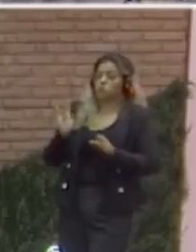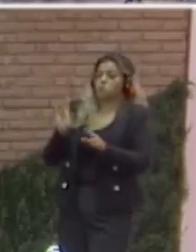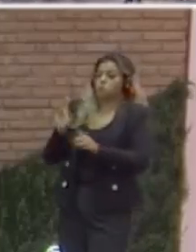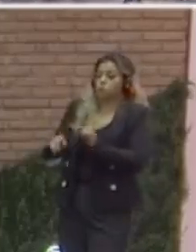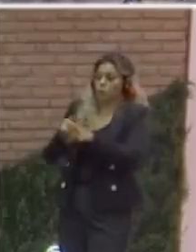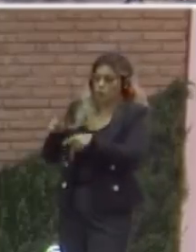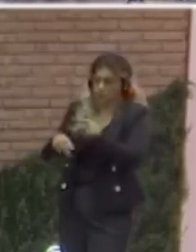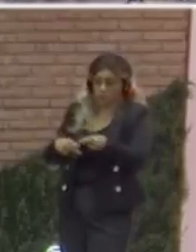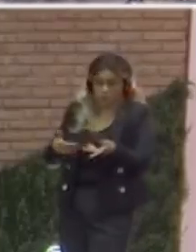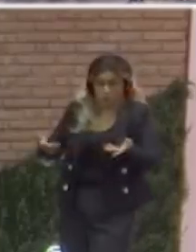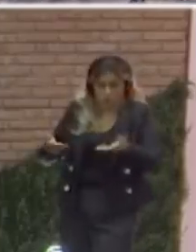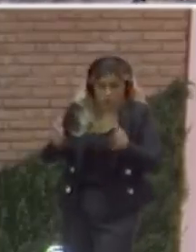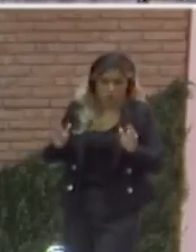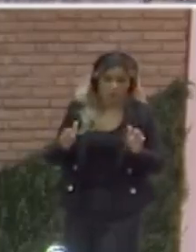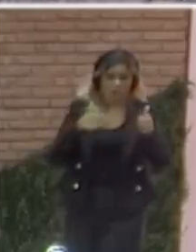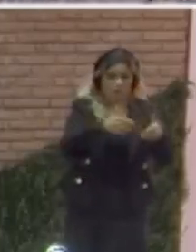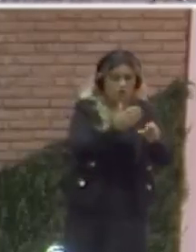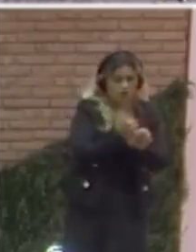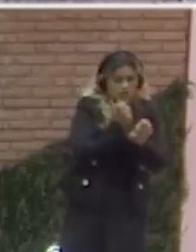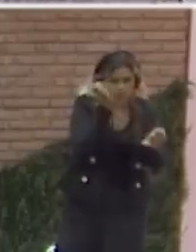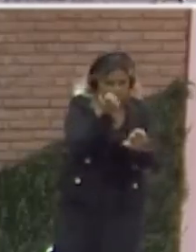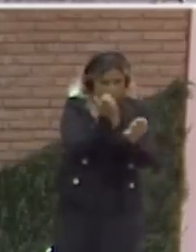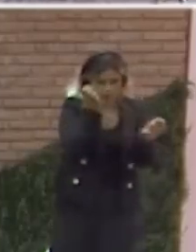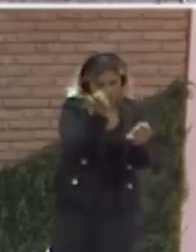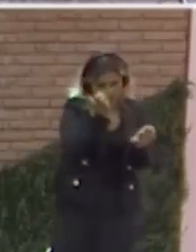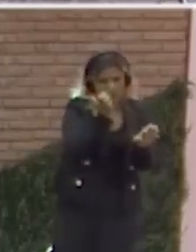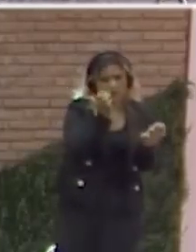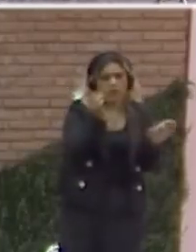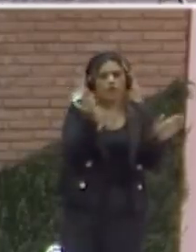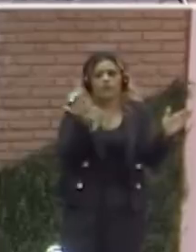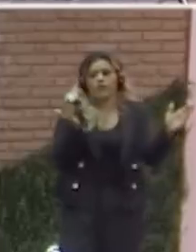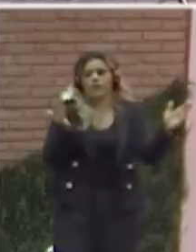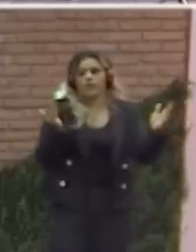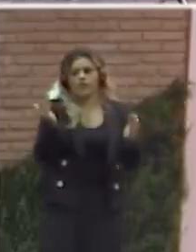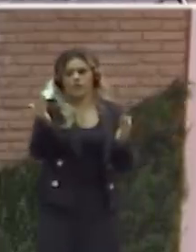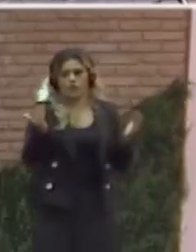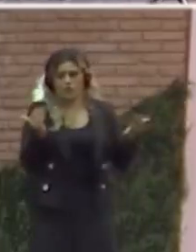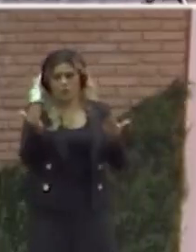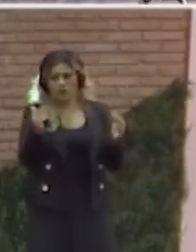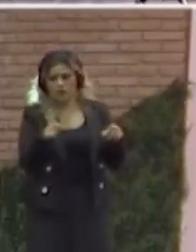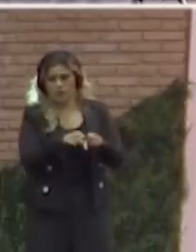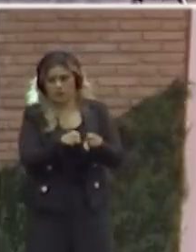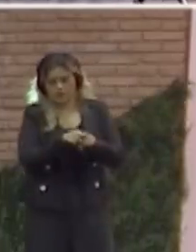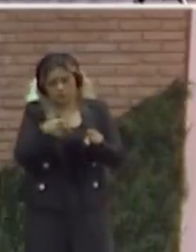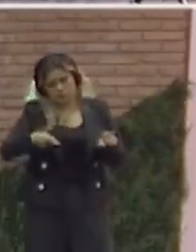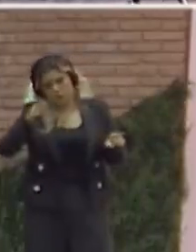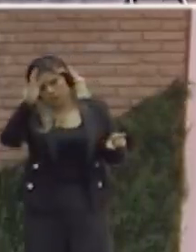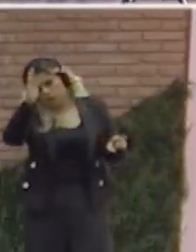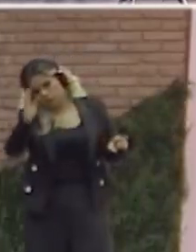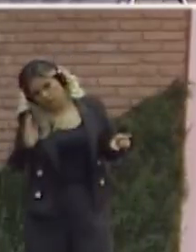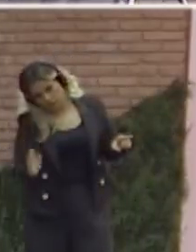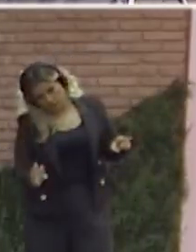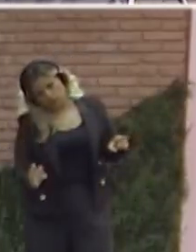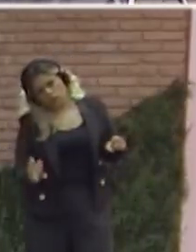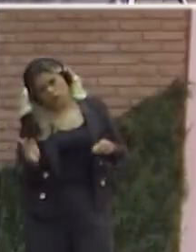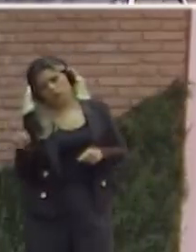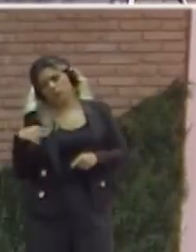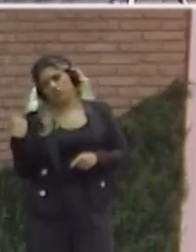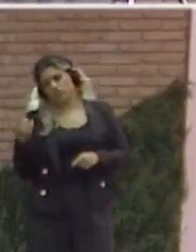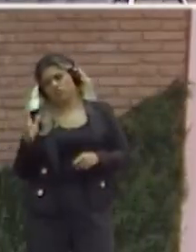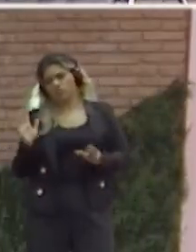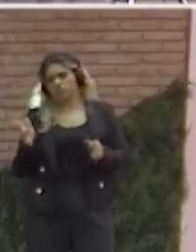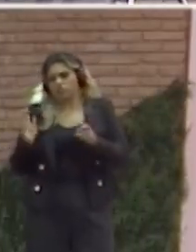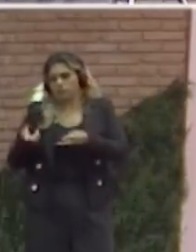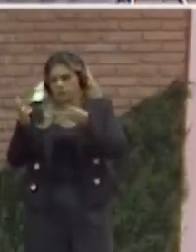população atua no segmento da engenharia e, comparativamente com a situação que se dá aqui no Brasil, onde a gente